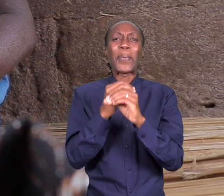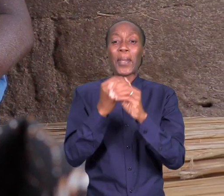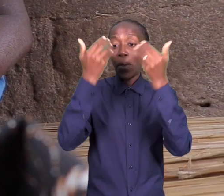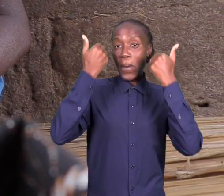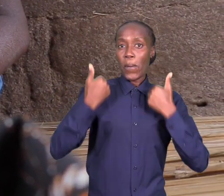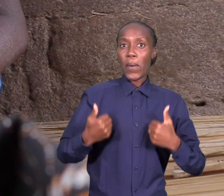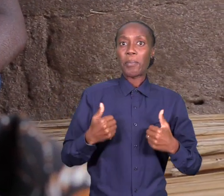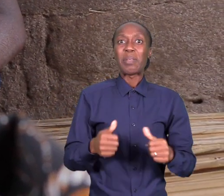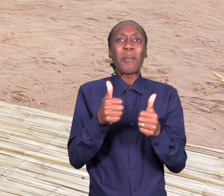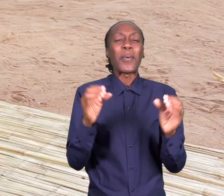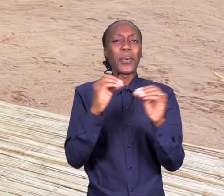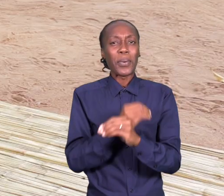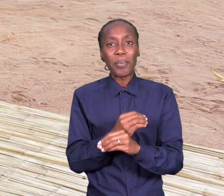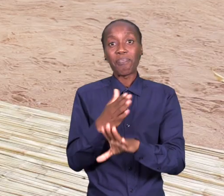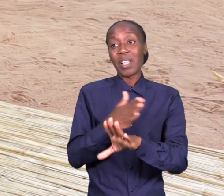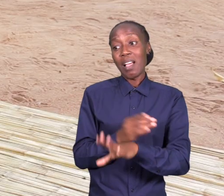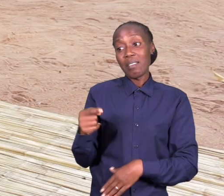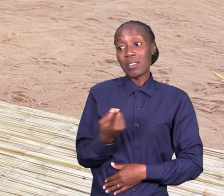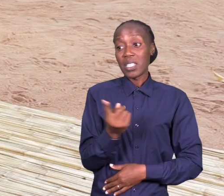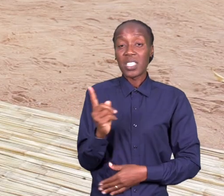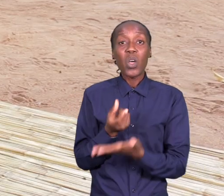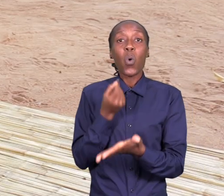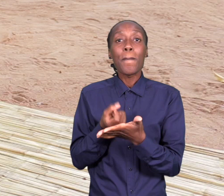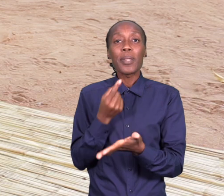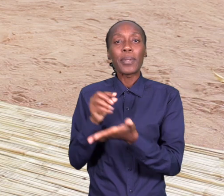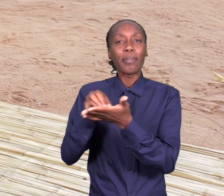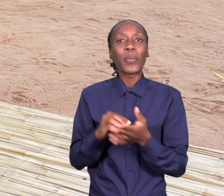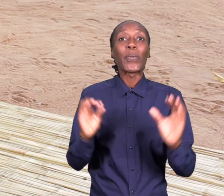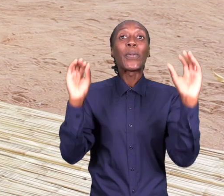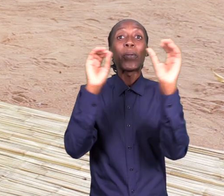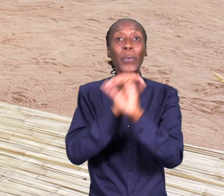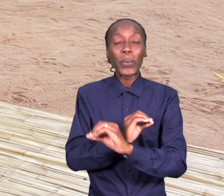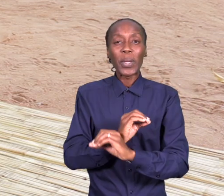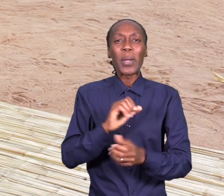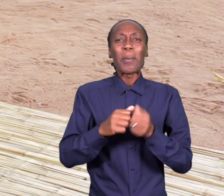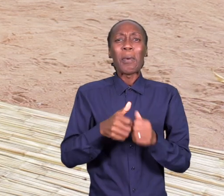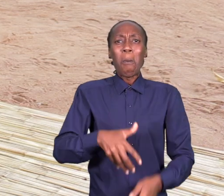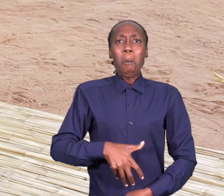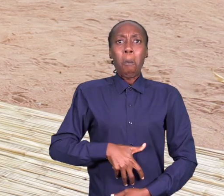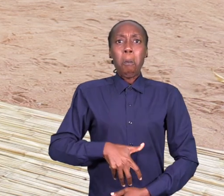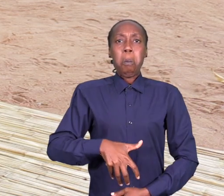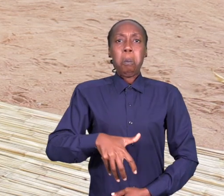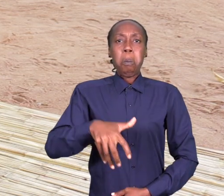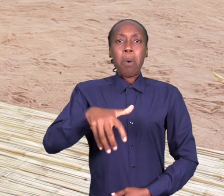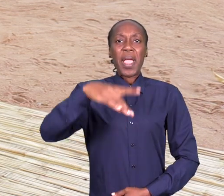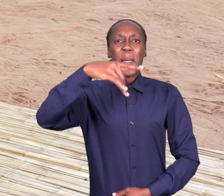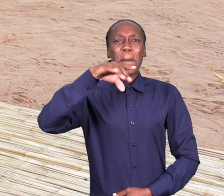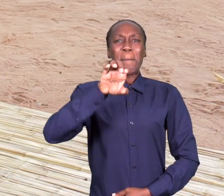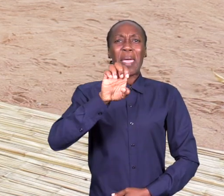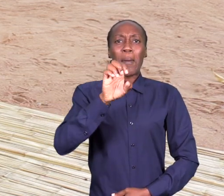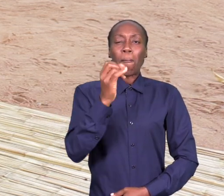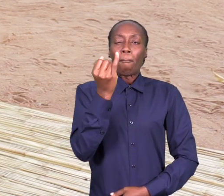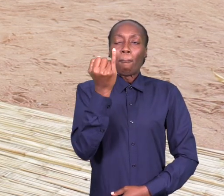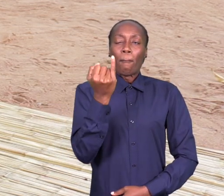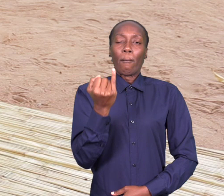mental e físico. Nos tempos, quando não traziam comprimidos para as crianças medicarem, ficavam com barrigas grandes